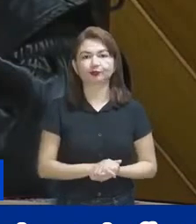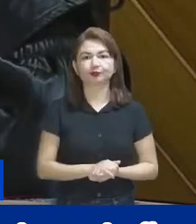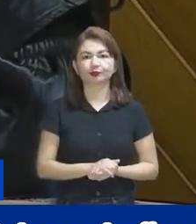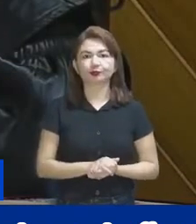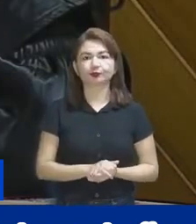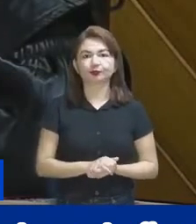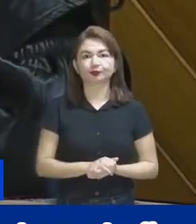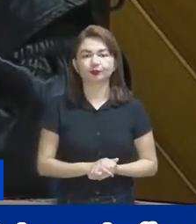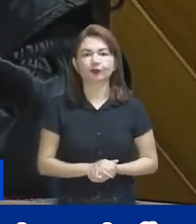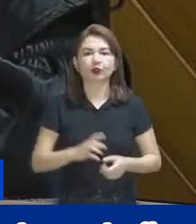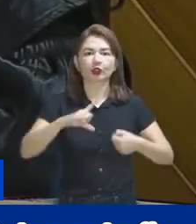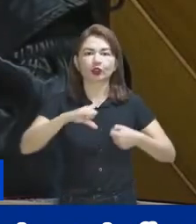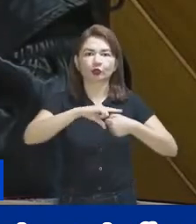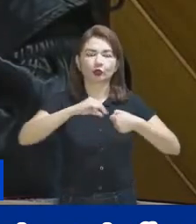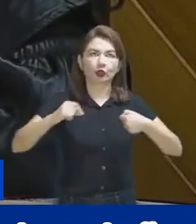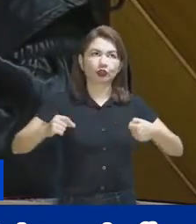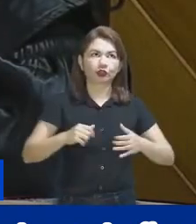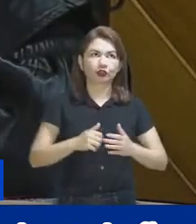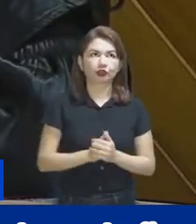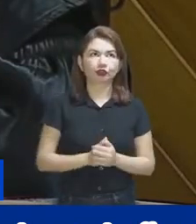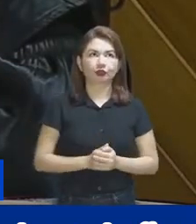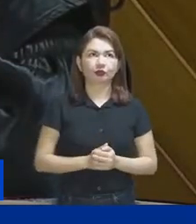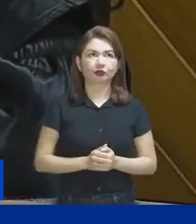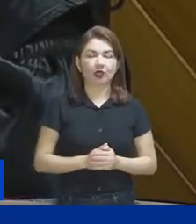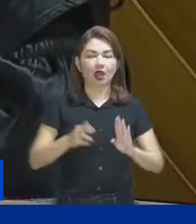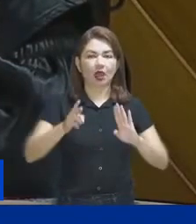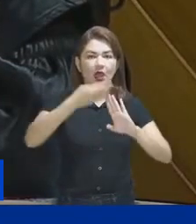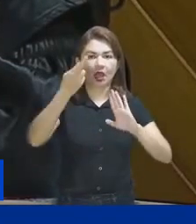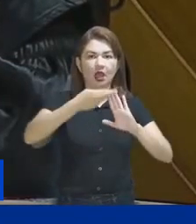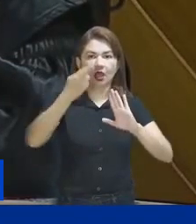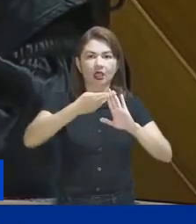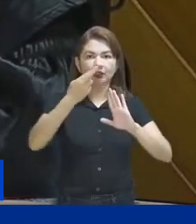5063853, nos termos do artigo 72 da Resolução